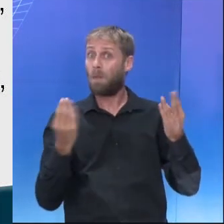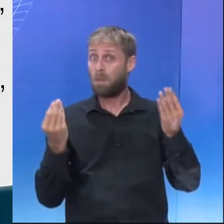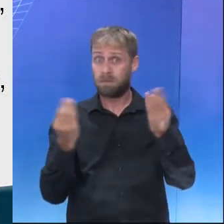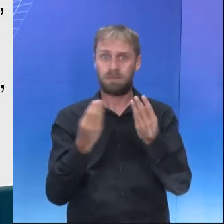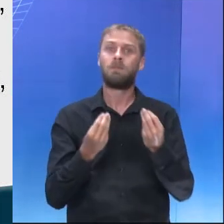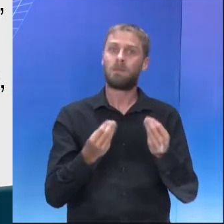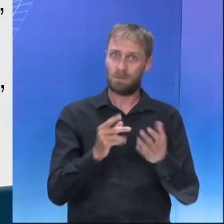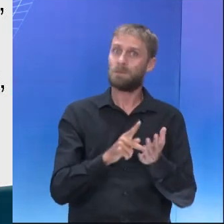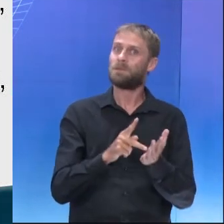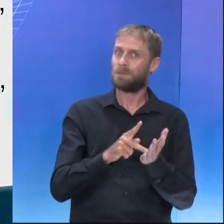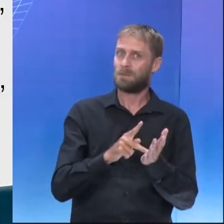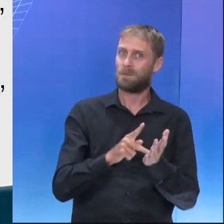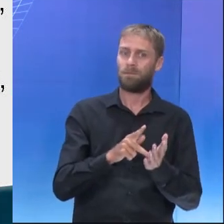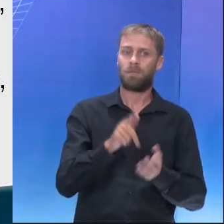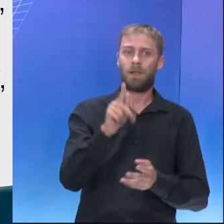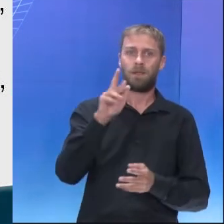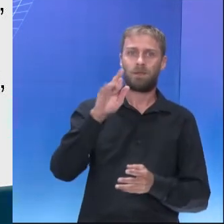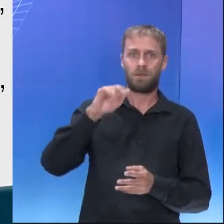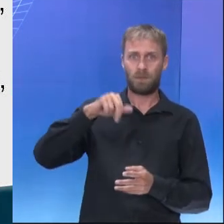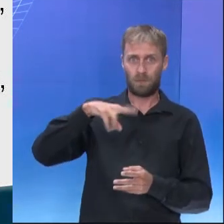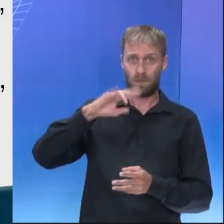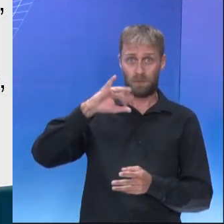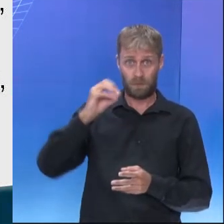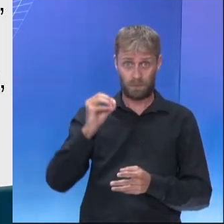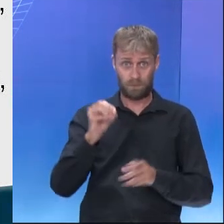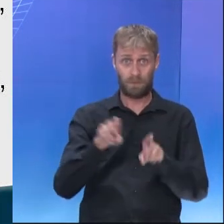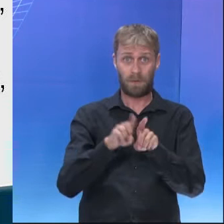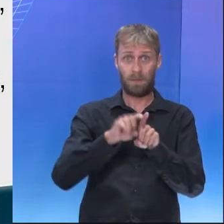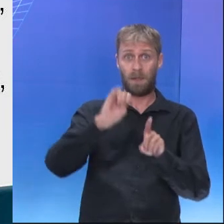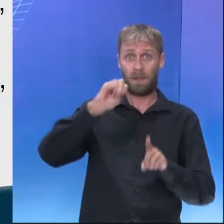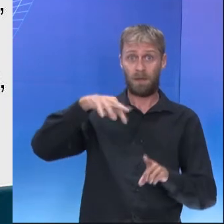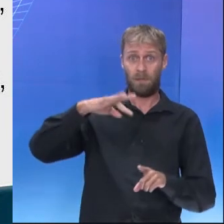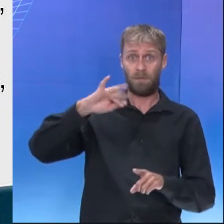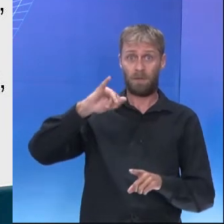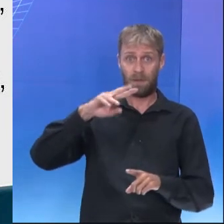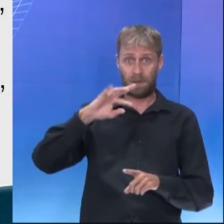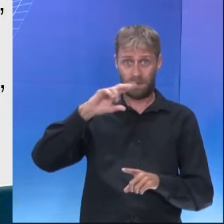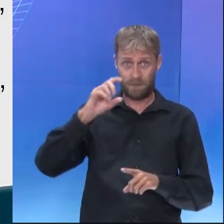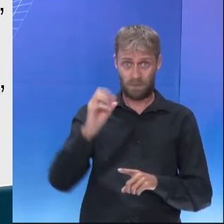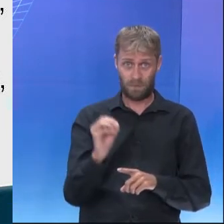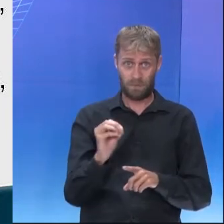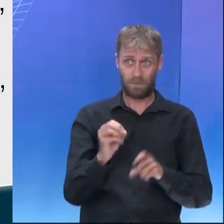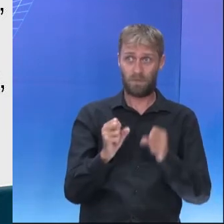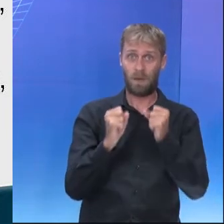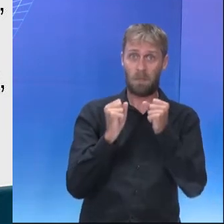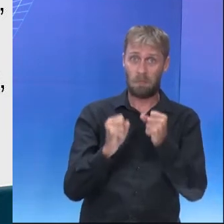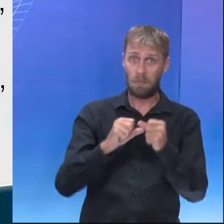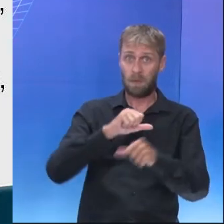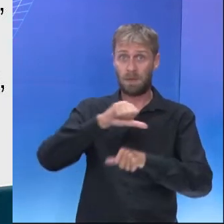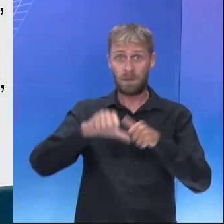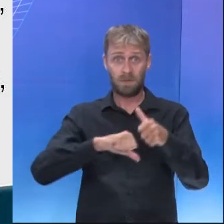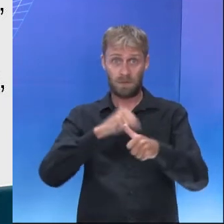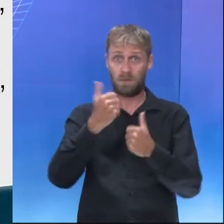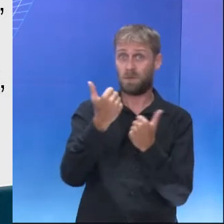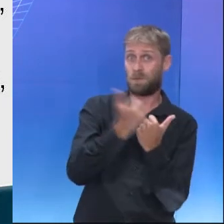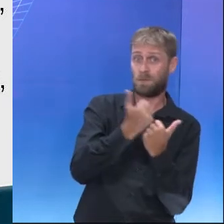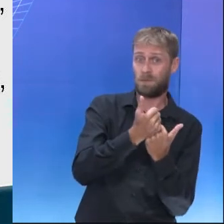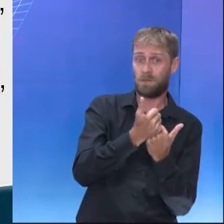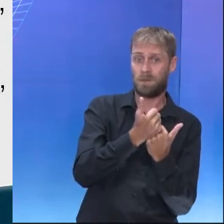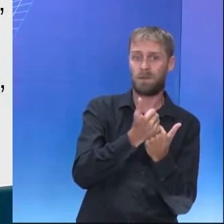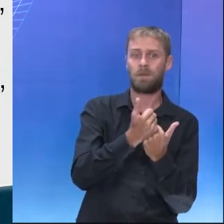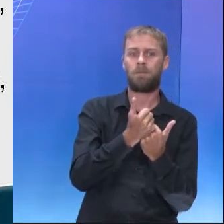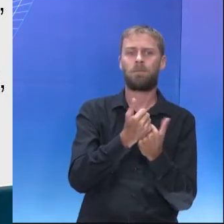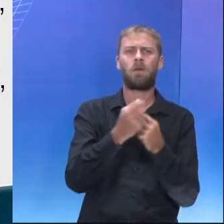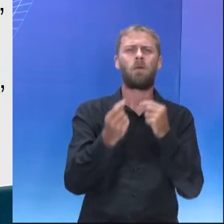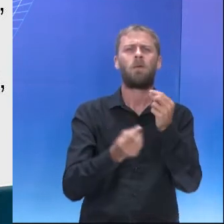lá. Gerunds and infinitives can replace a noun in a sentence. Ah, professora Alessandra, você